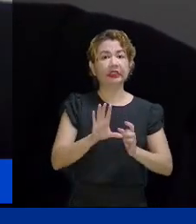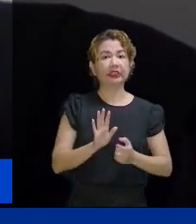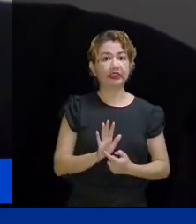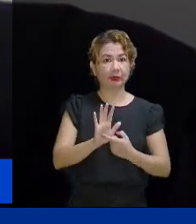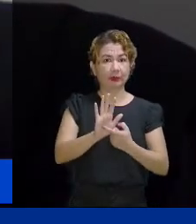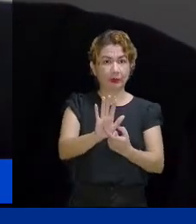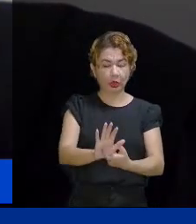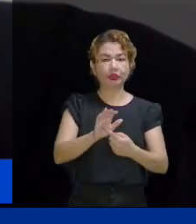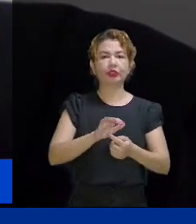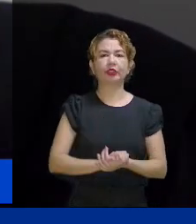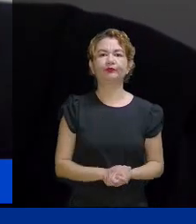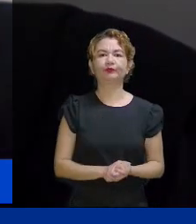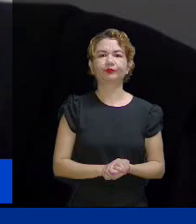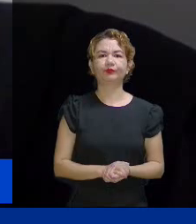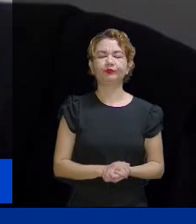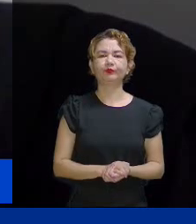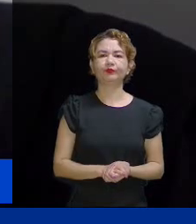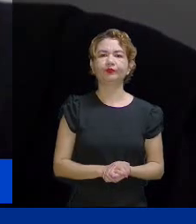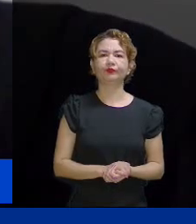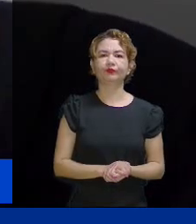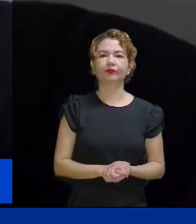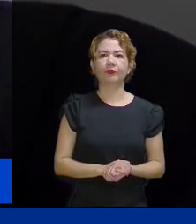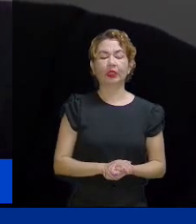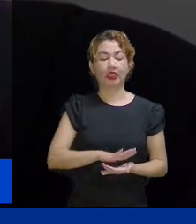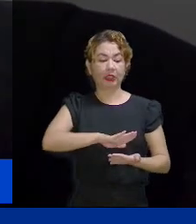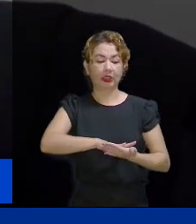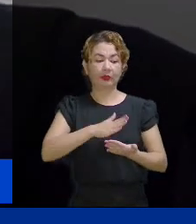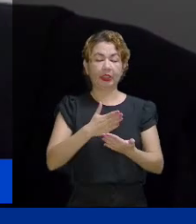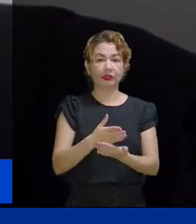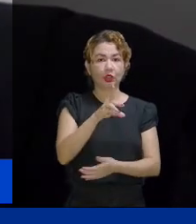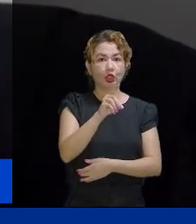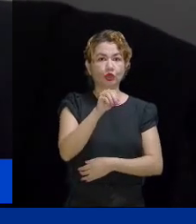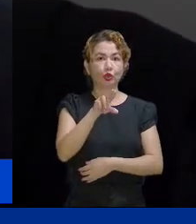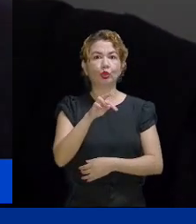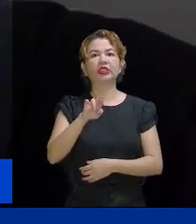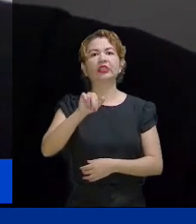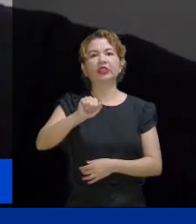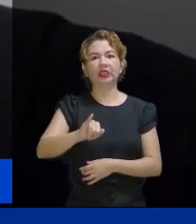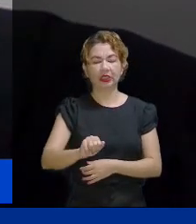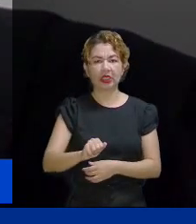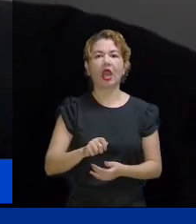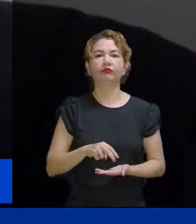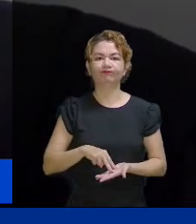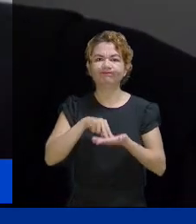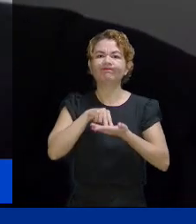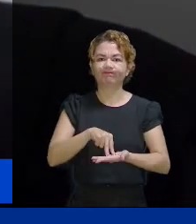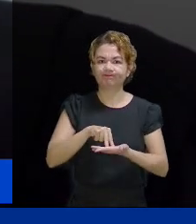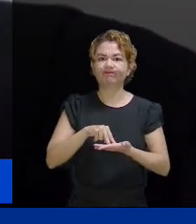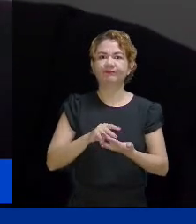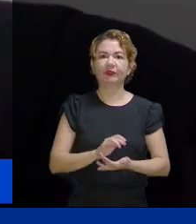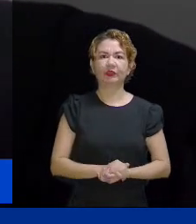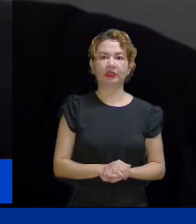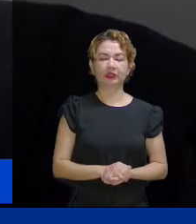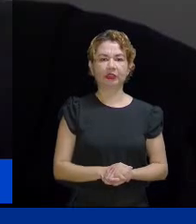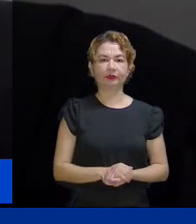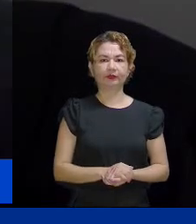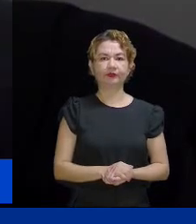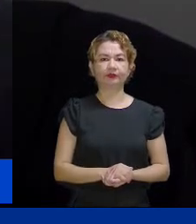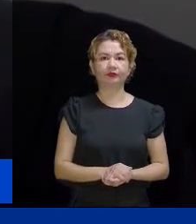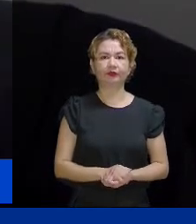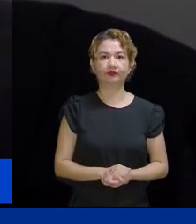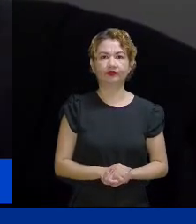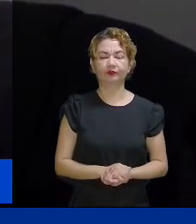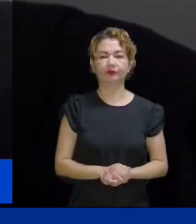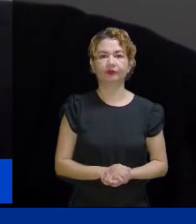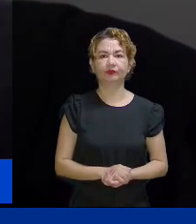A doutrina corrobora essa interpretação. Trago aqui o pensamento do José